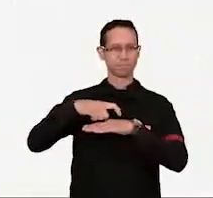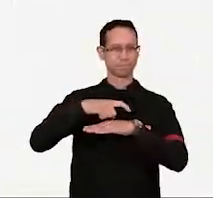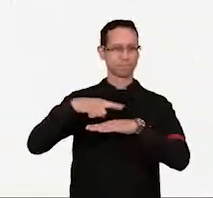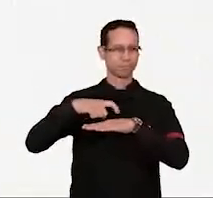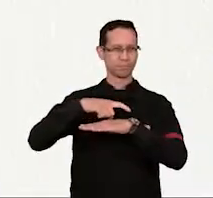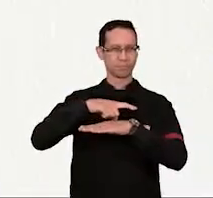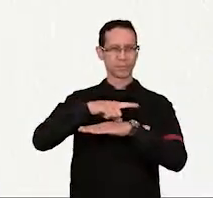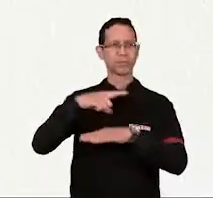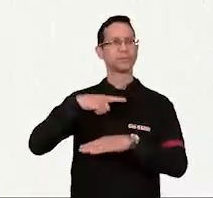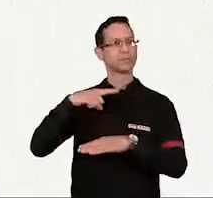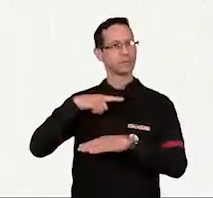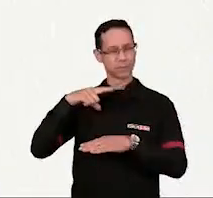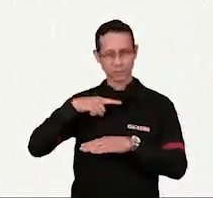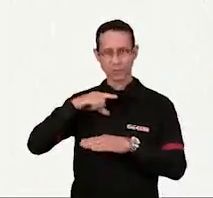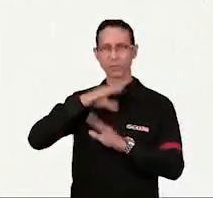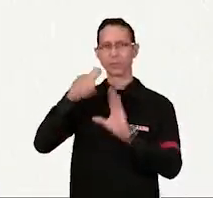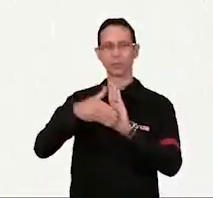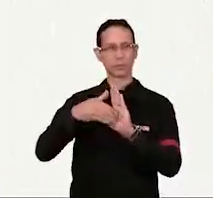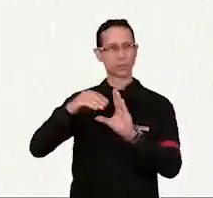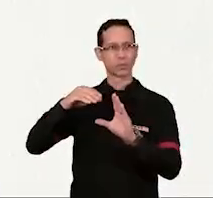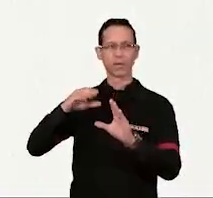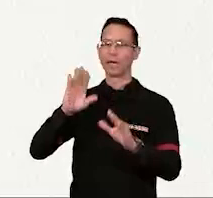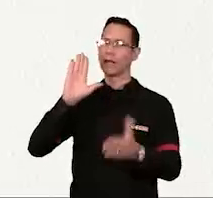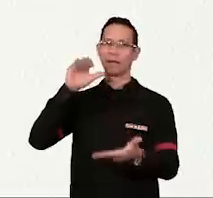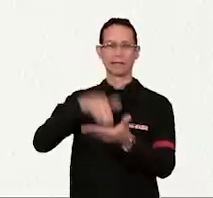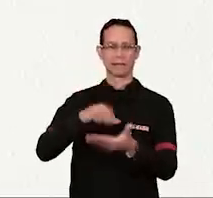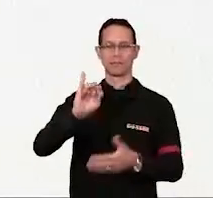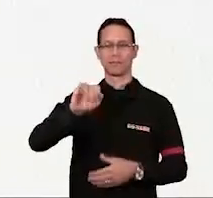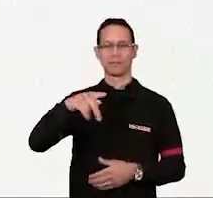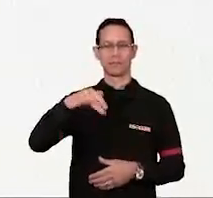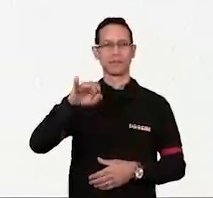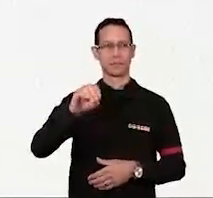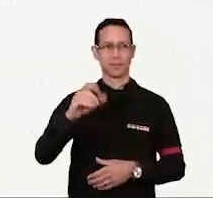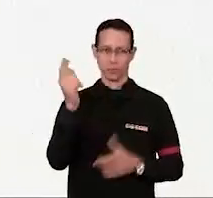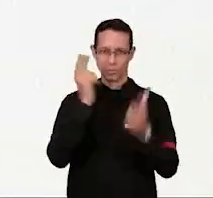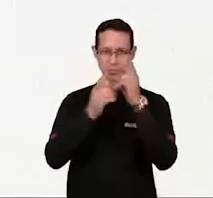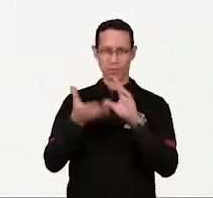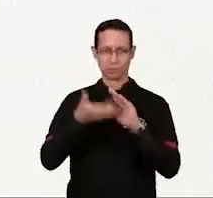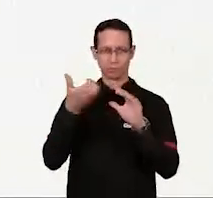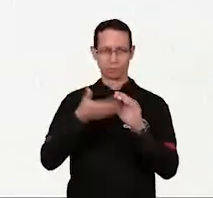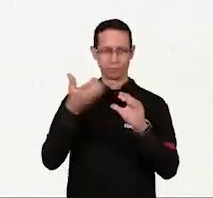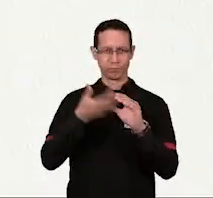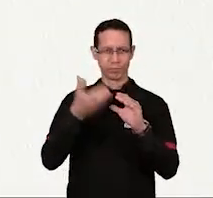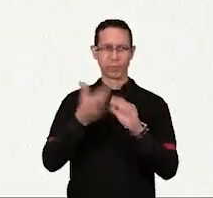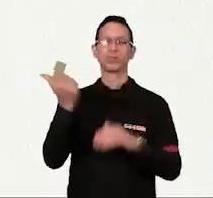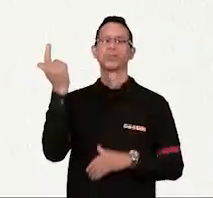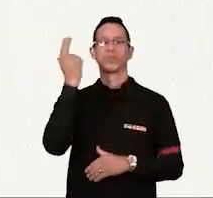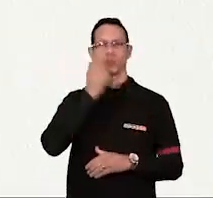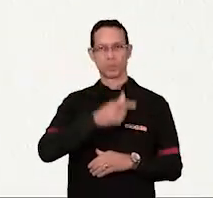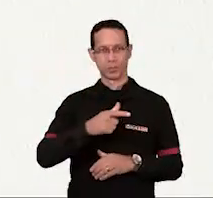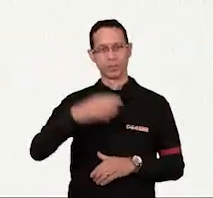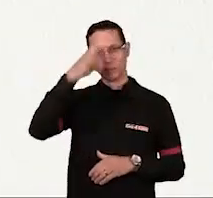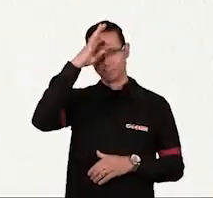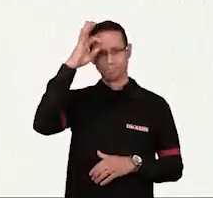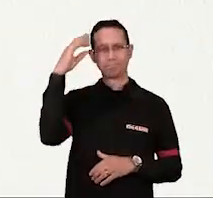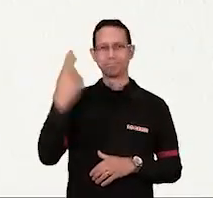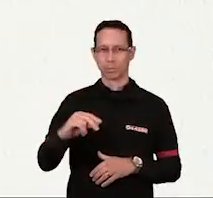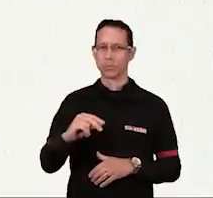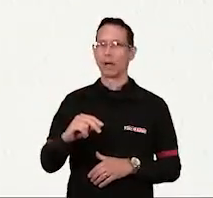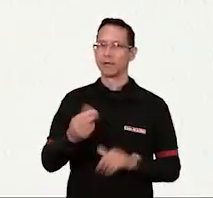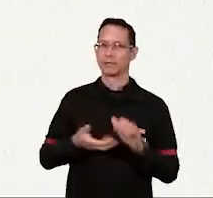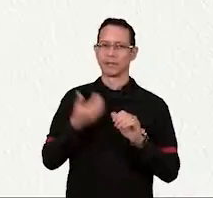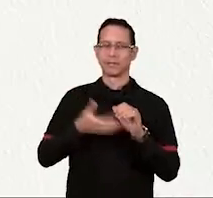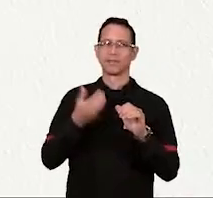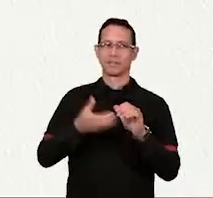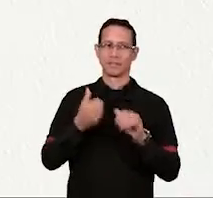até lá embaixo, até a bula timpânica, era bem feio mesmo. Você conseguiu tirar tudo daí? Eu consegui tirar tudo, foi um trabalhão. Mas ele acabou em